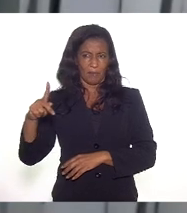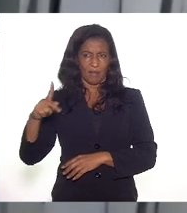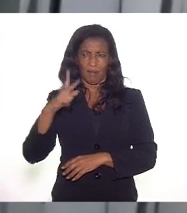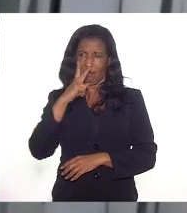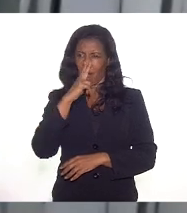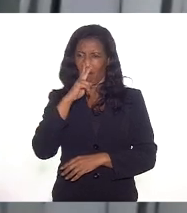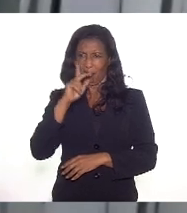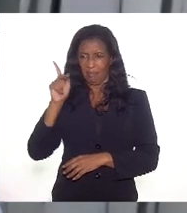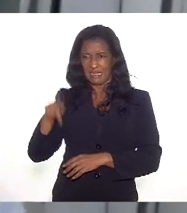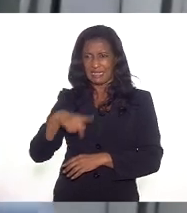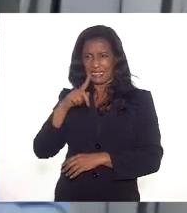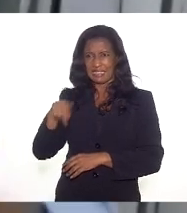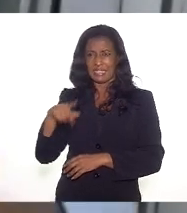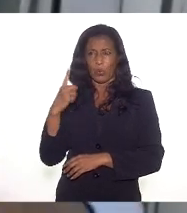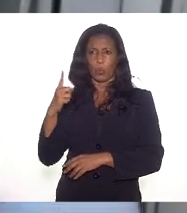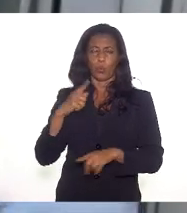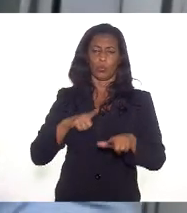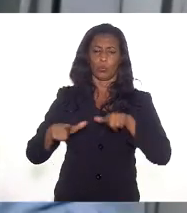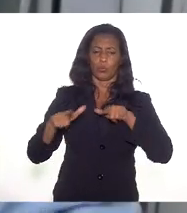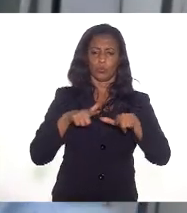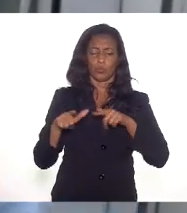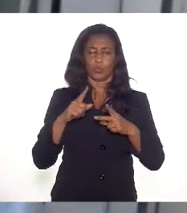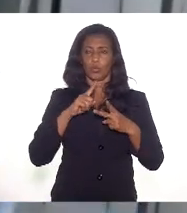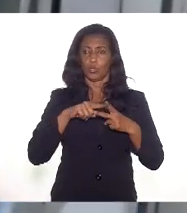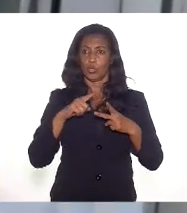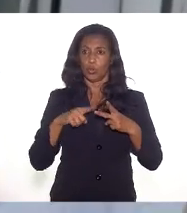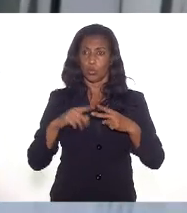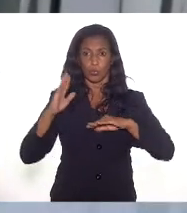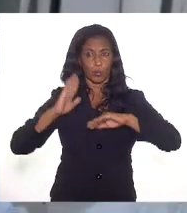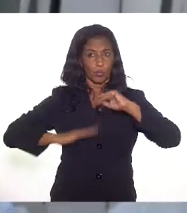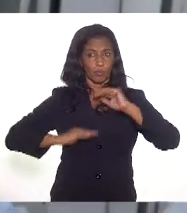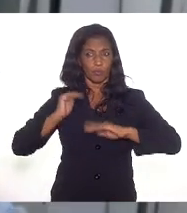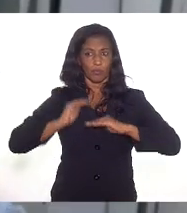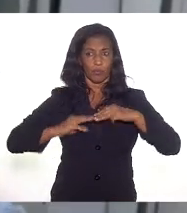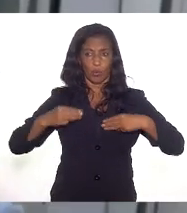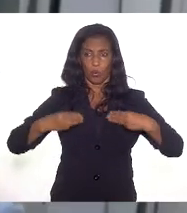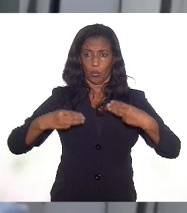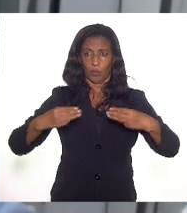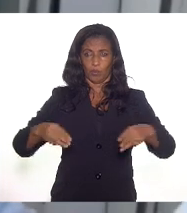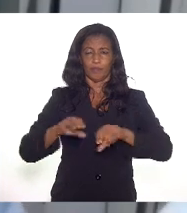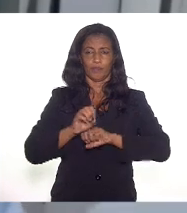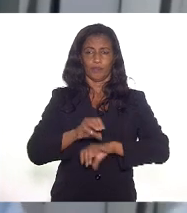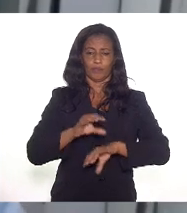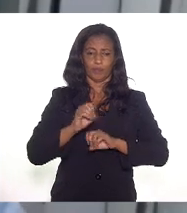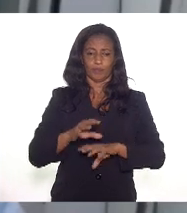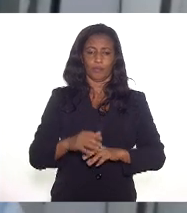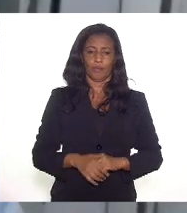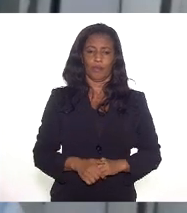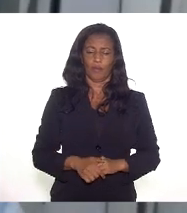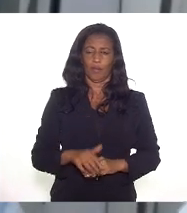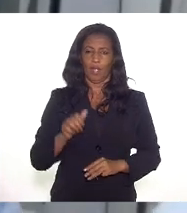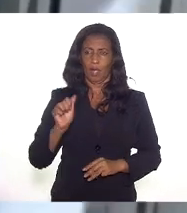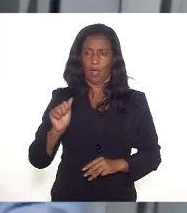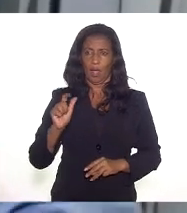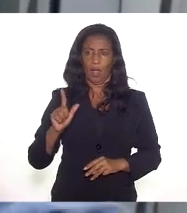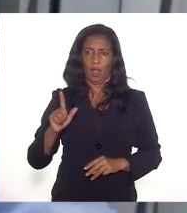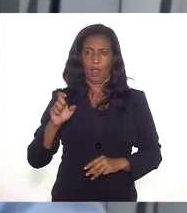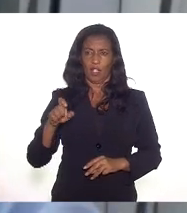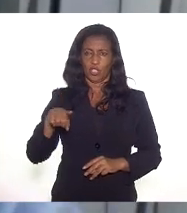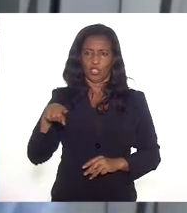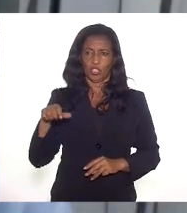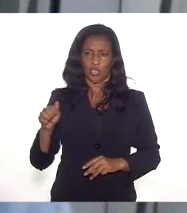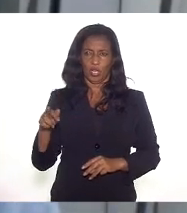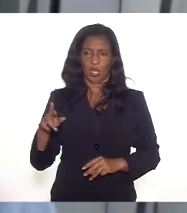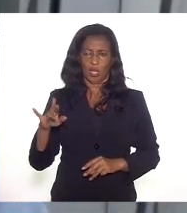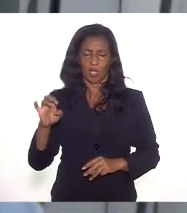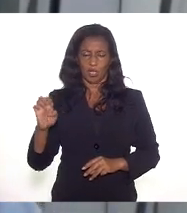censurando um trabalho de dois servidores do Ministério da Educação, Um deles é o Alexandre dos Santos, e